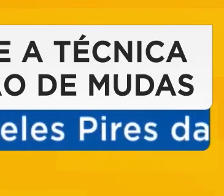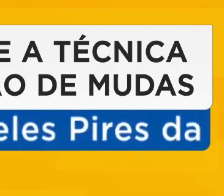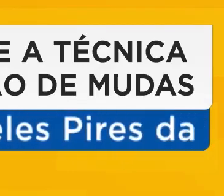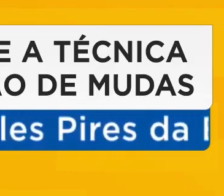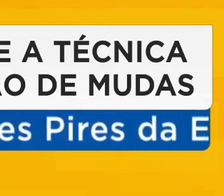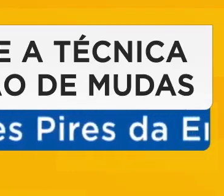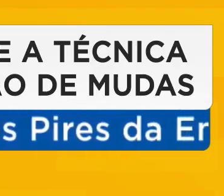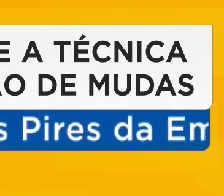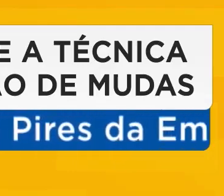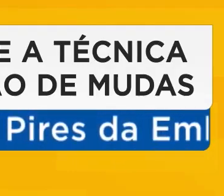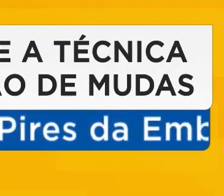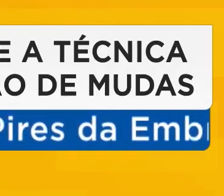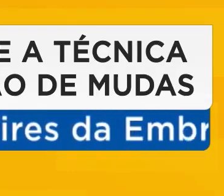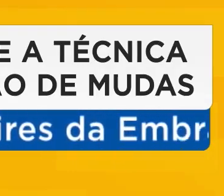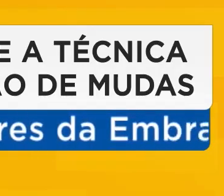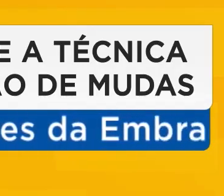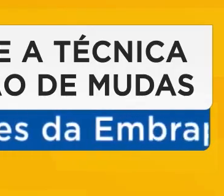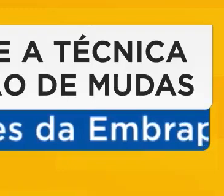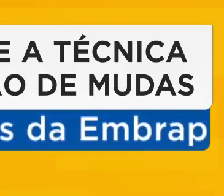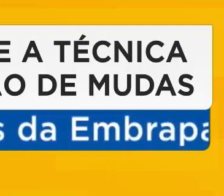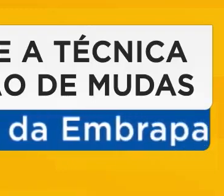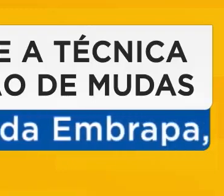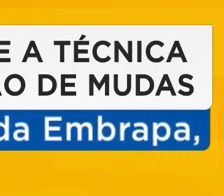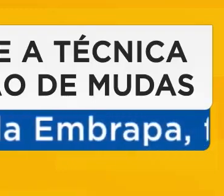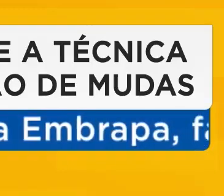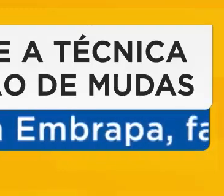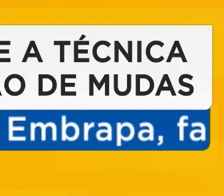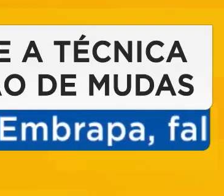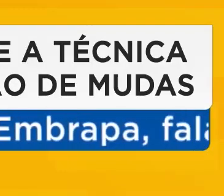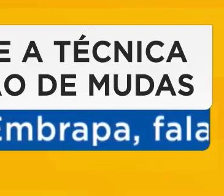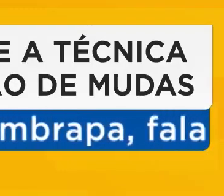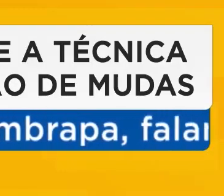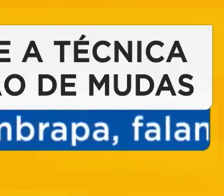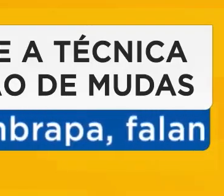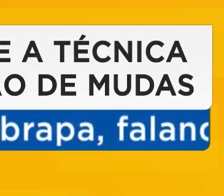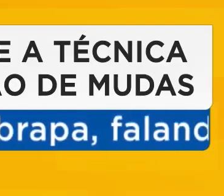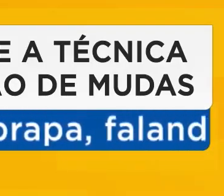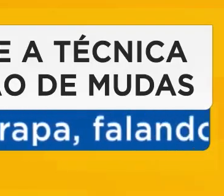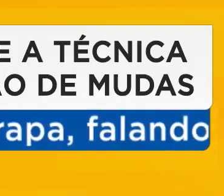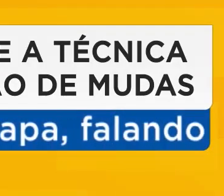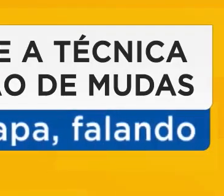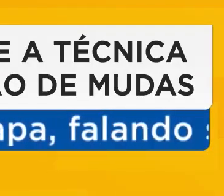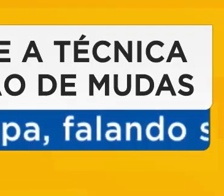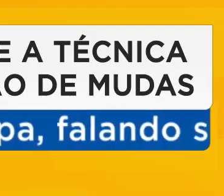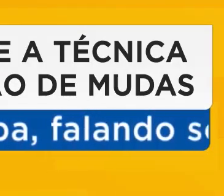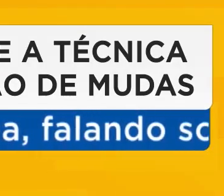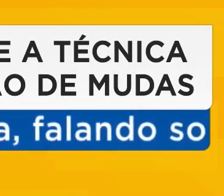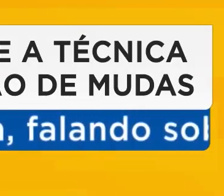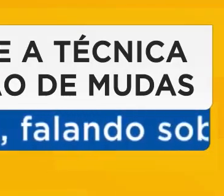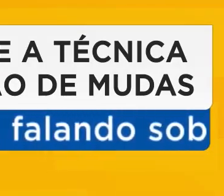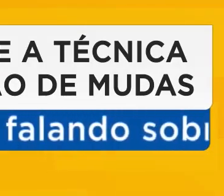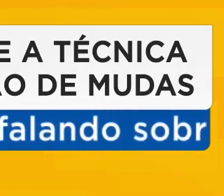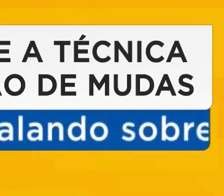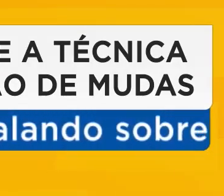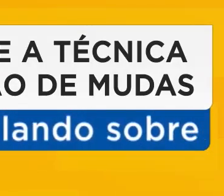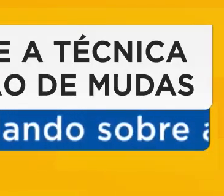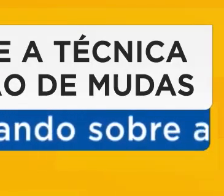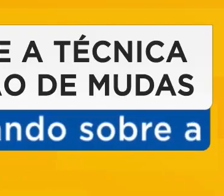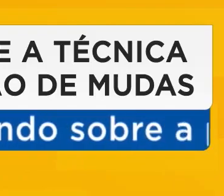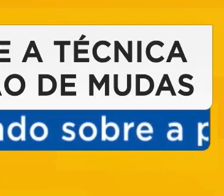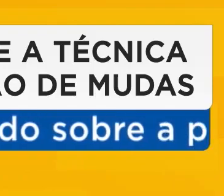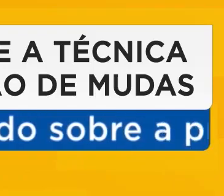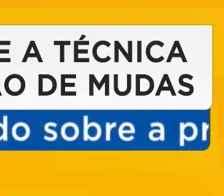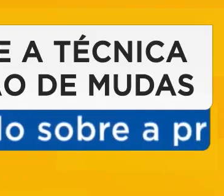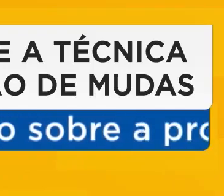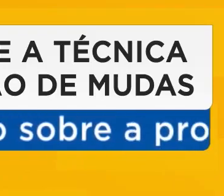que foi feito ao longo desse tempo, né? Exato, doutor Aristóteles. Vamos fazer alguns comentários.